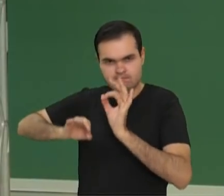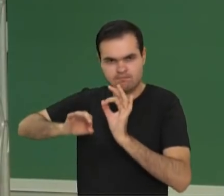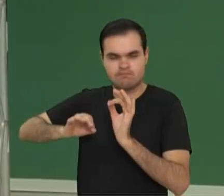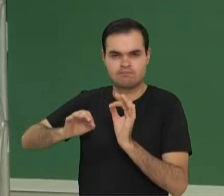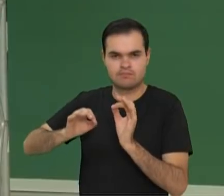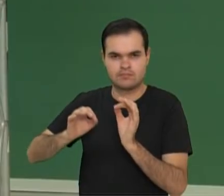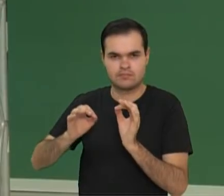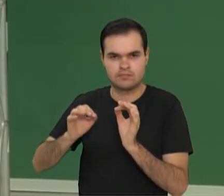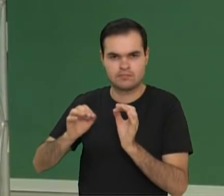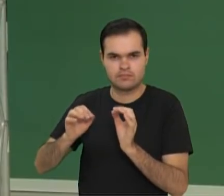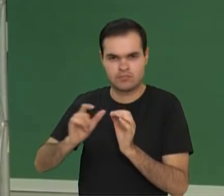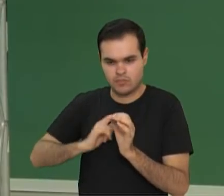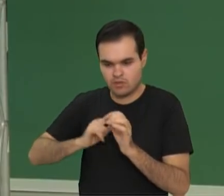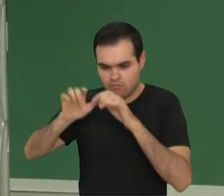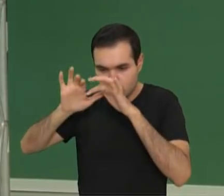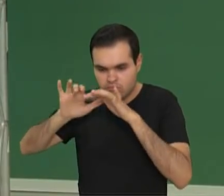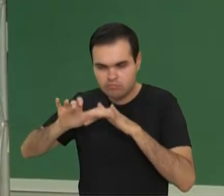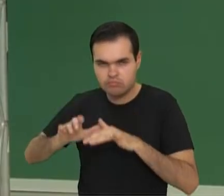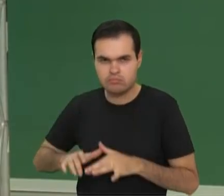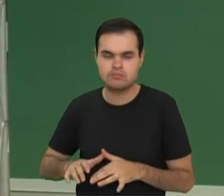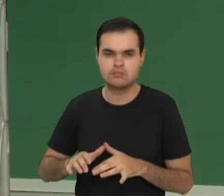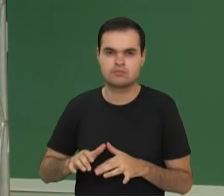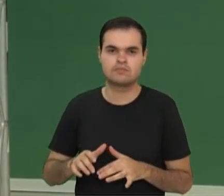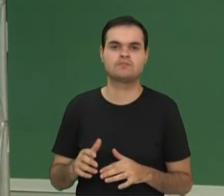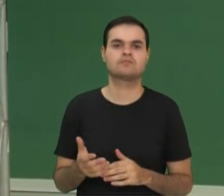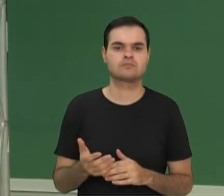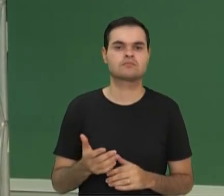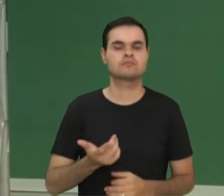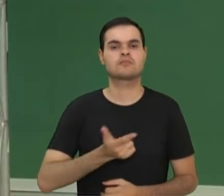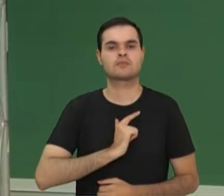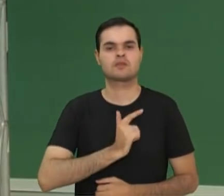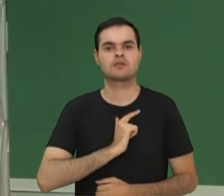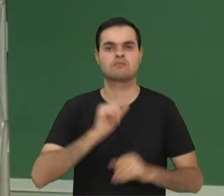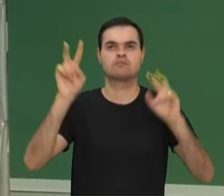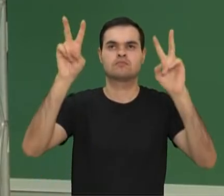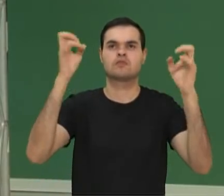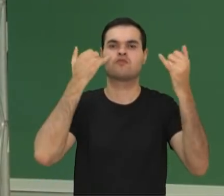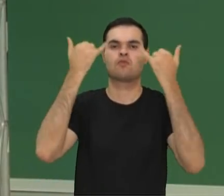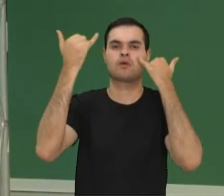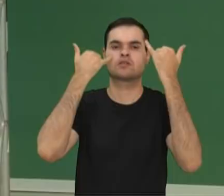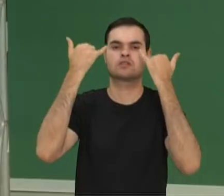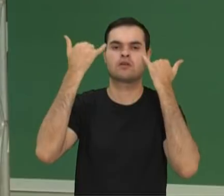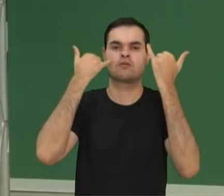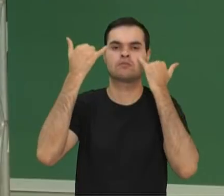pensado, planejado esse texto. E já no título temos muita informação, ele pode